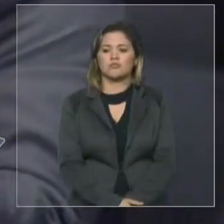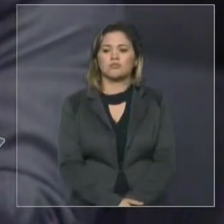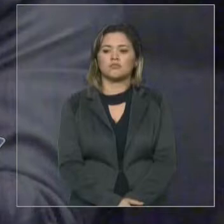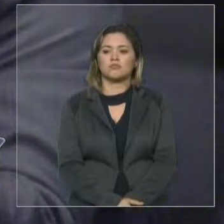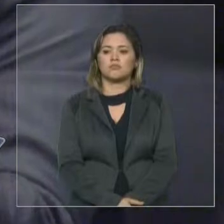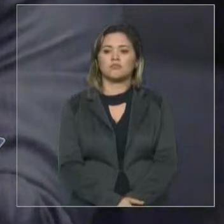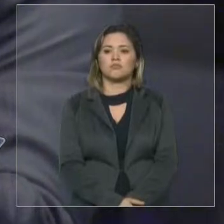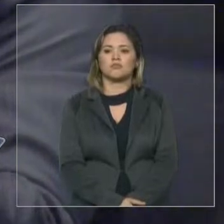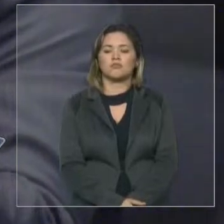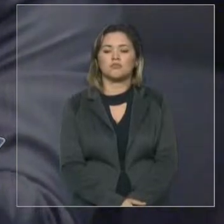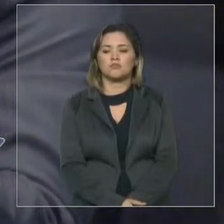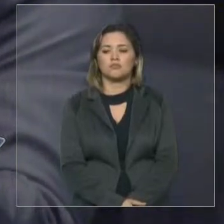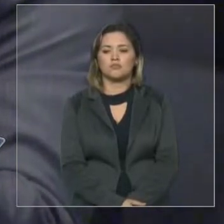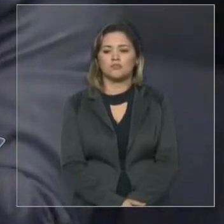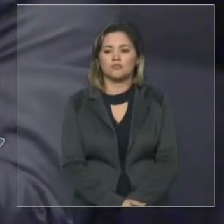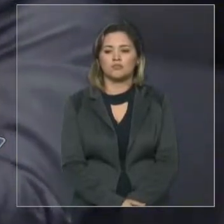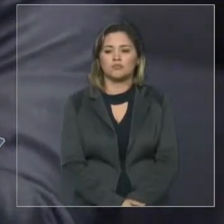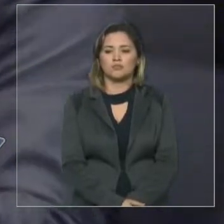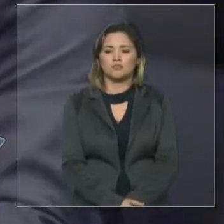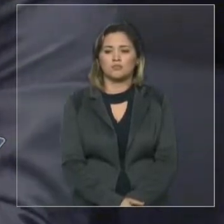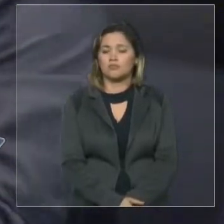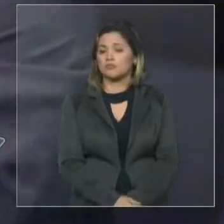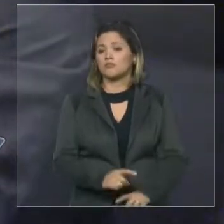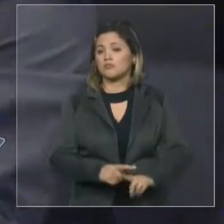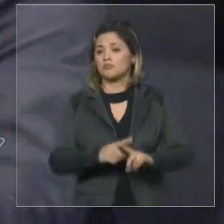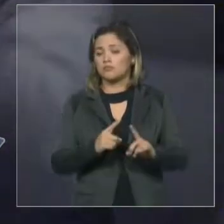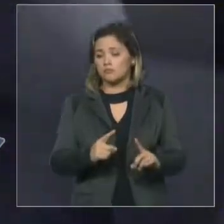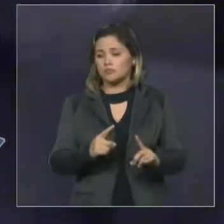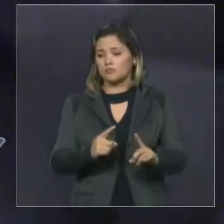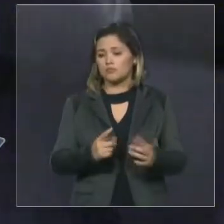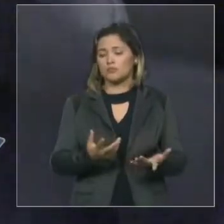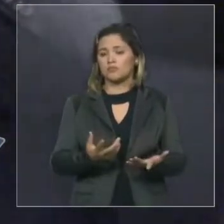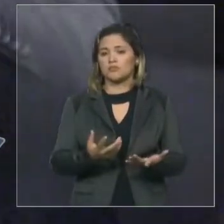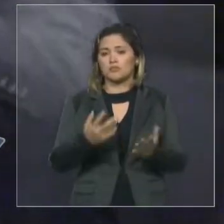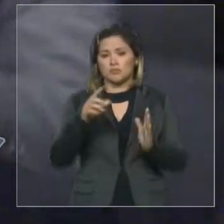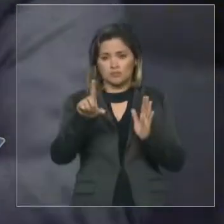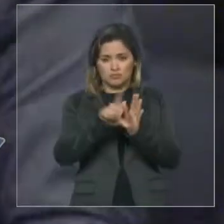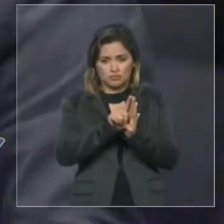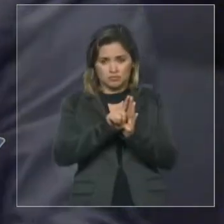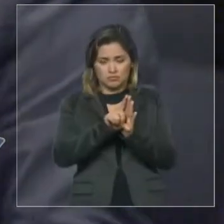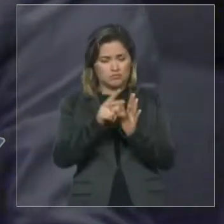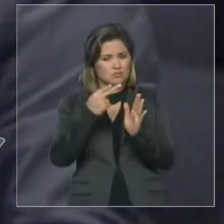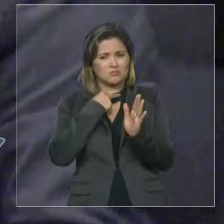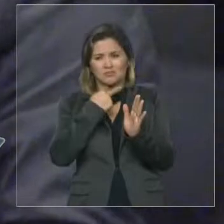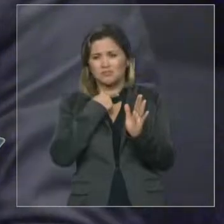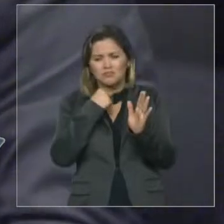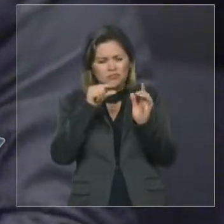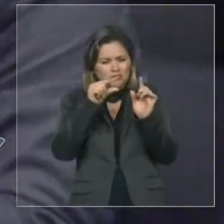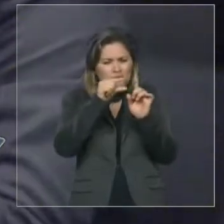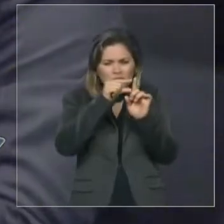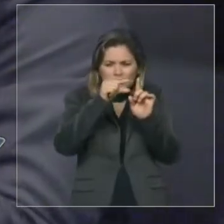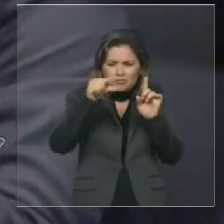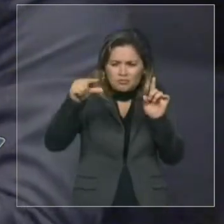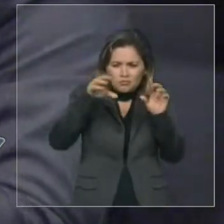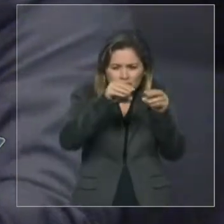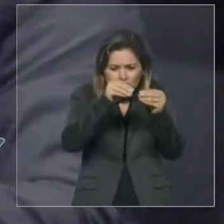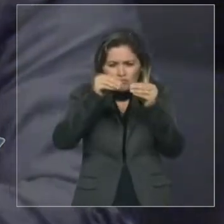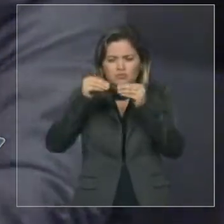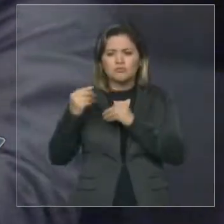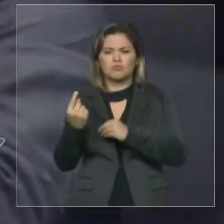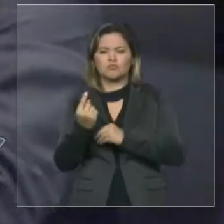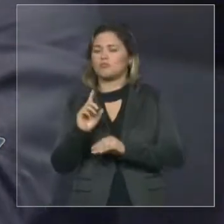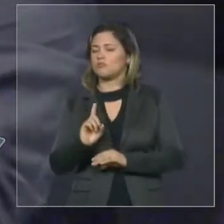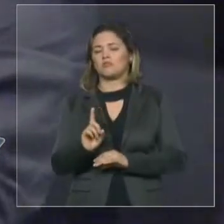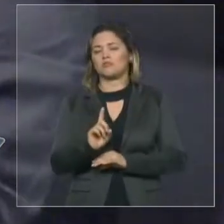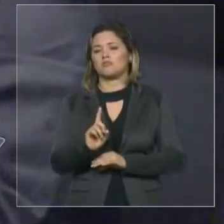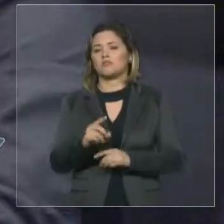deve analisar um único artigo de forma isolada, você tem que analisar a lei por completo. O artigo